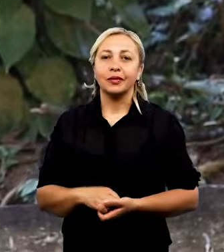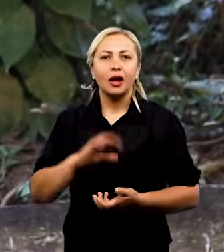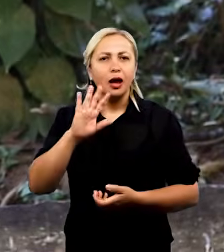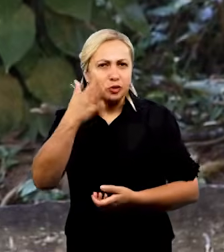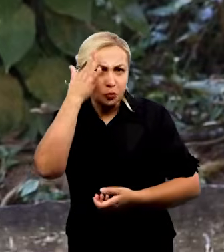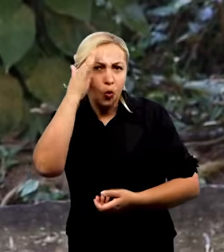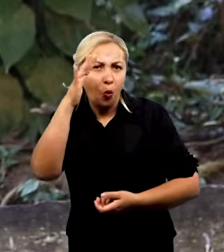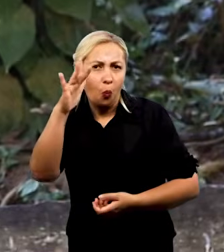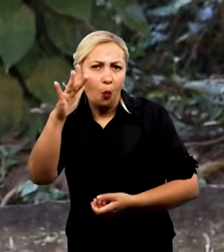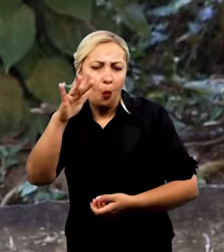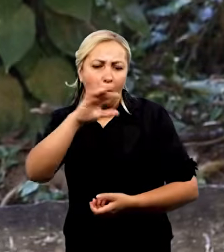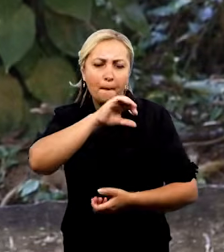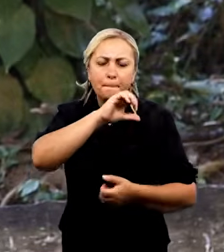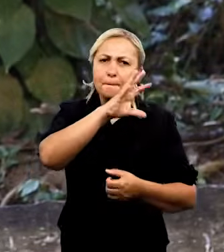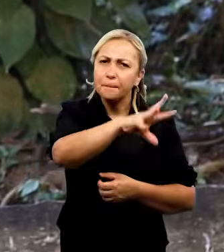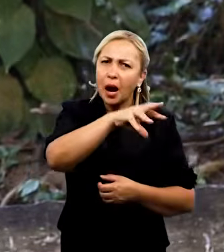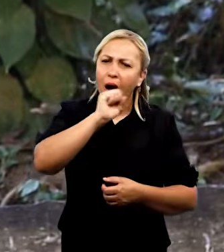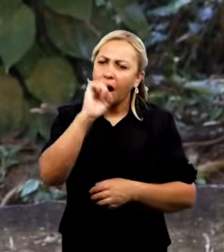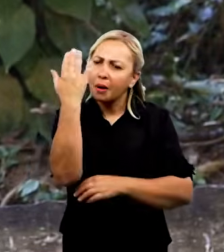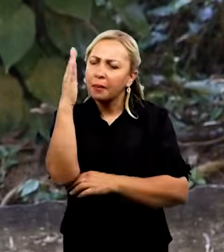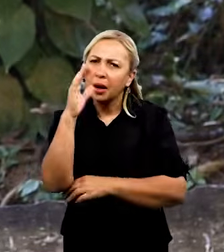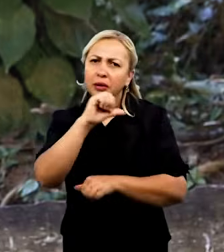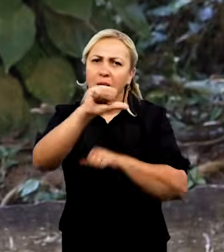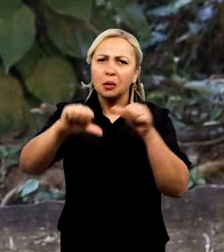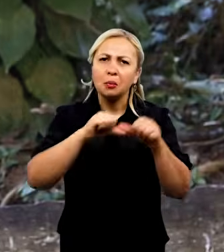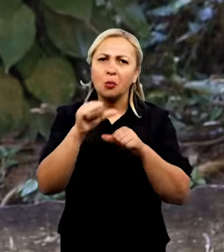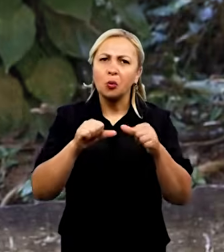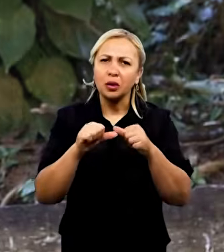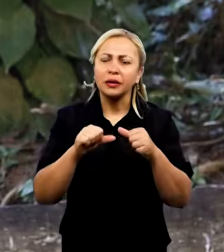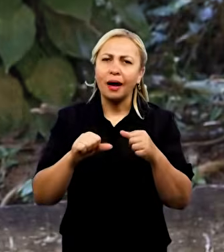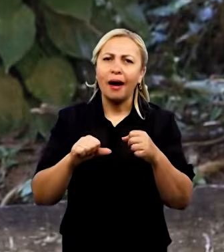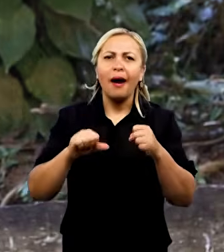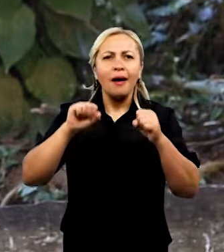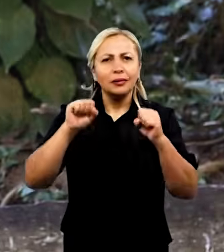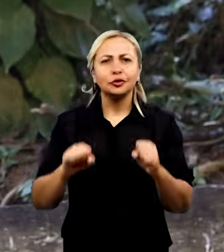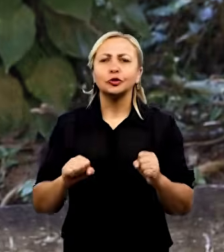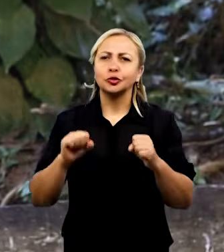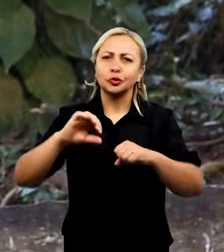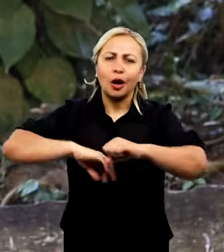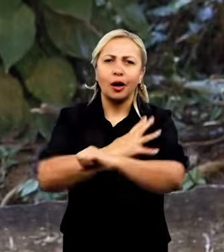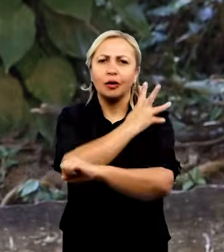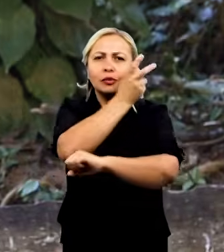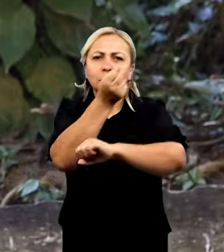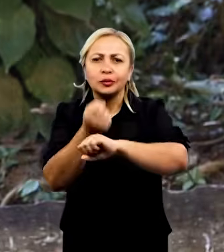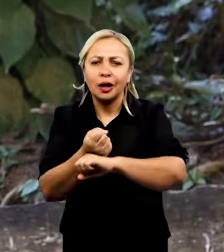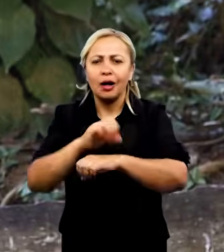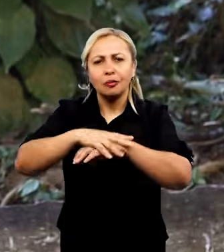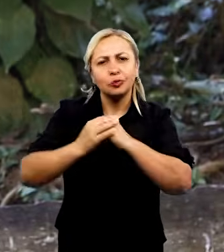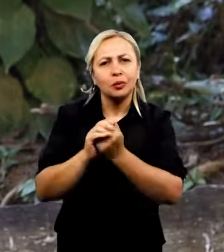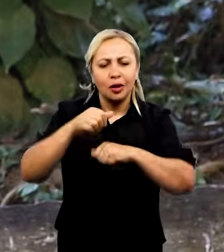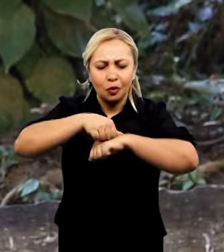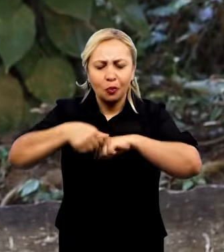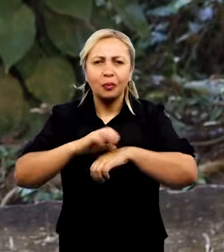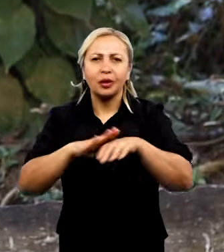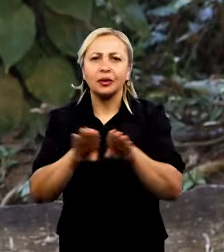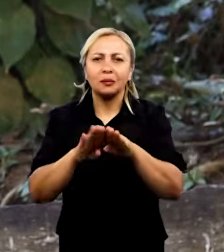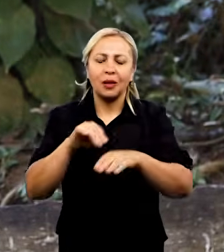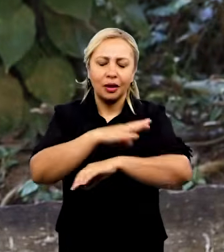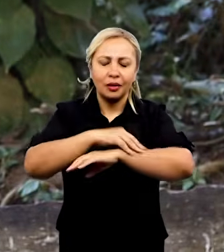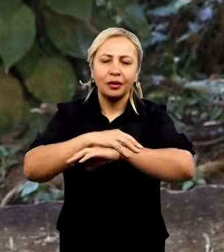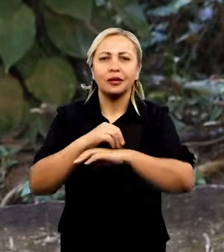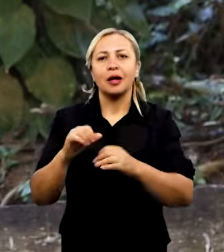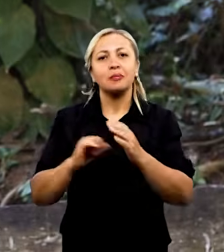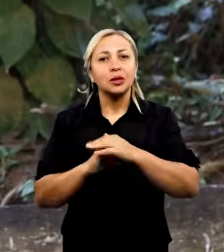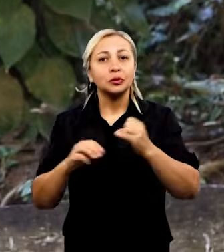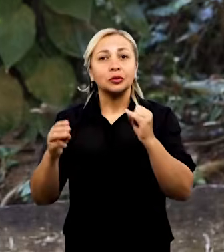Já imaginou transformar plantas do Cerrado e da Amazônia em sabonetes, pomadas e hidratantes? Pesquisadores do Instituto